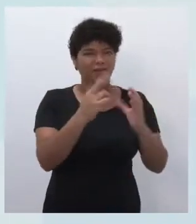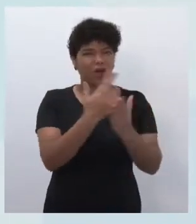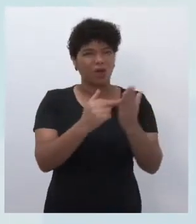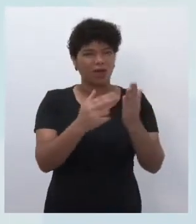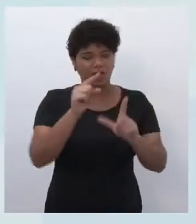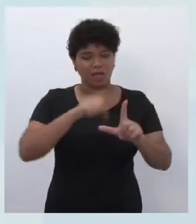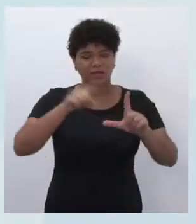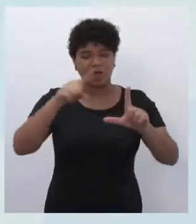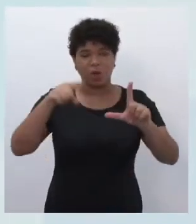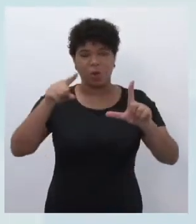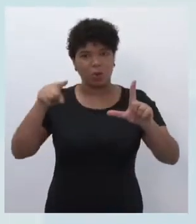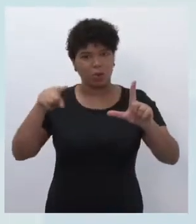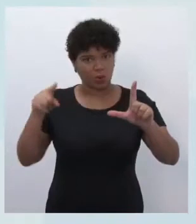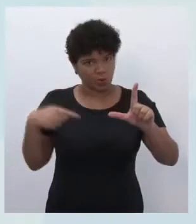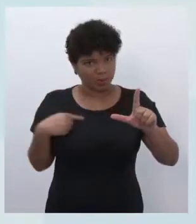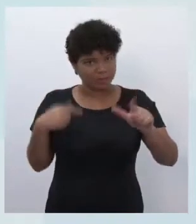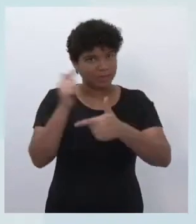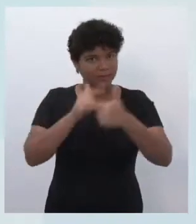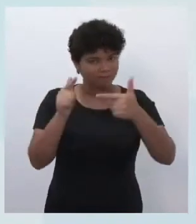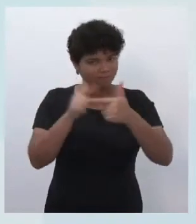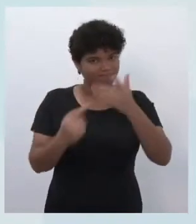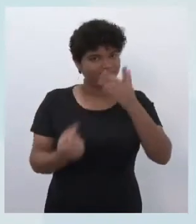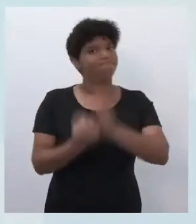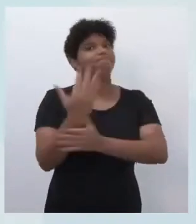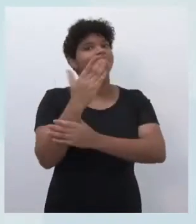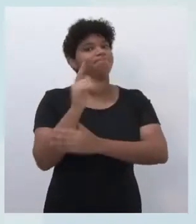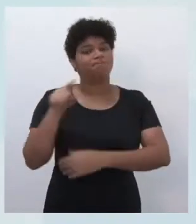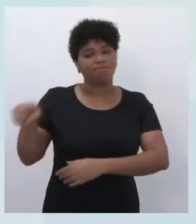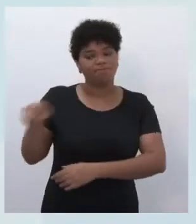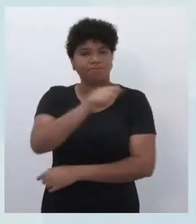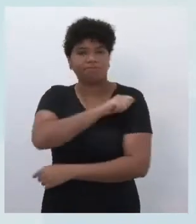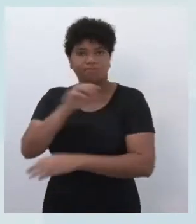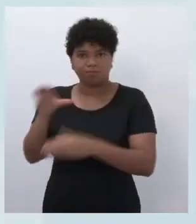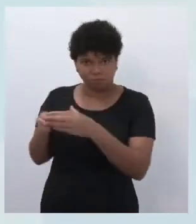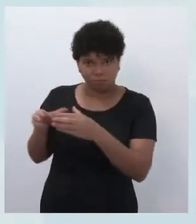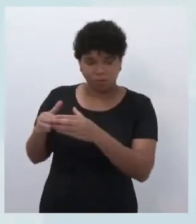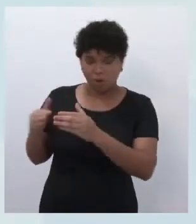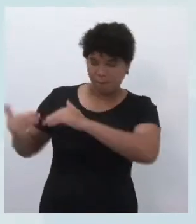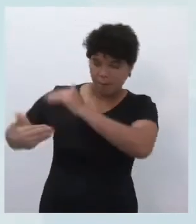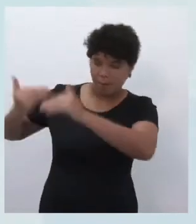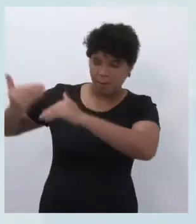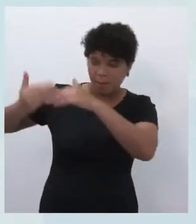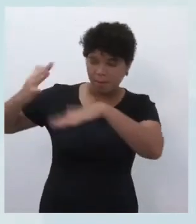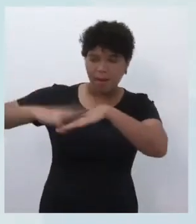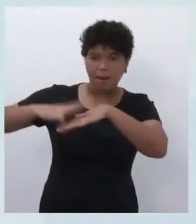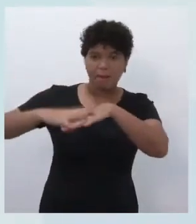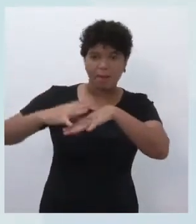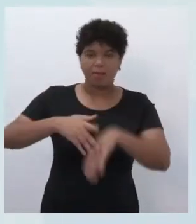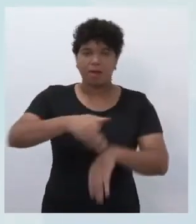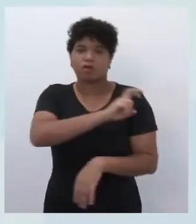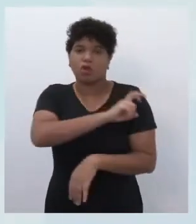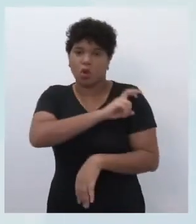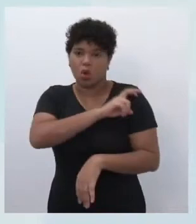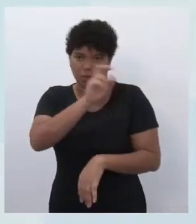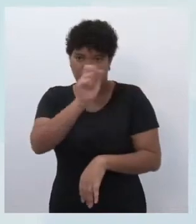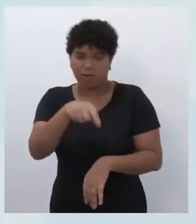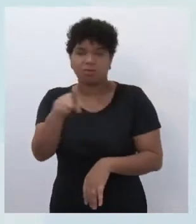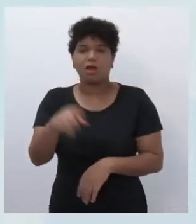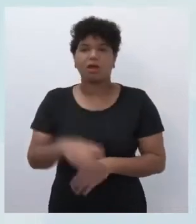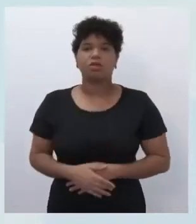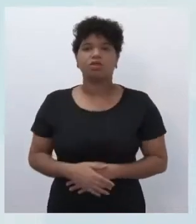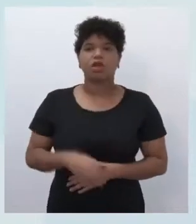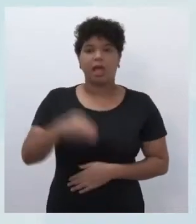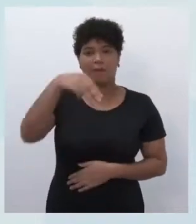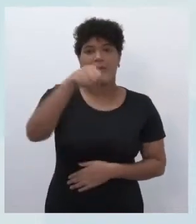a elaboração de problemas que permitissem o desenvolvimento da habilidade de matemática 7 que está na tela aí.